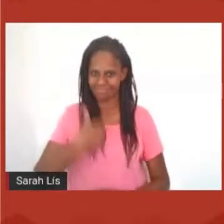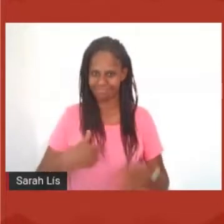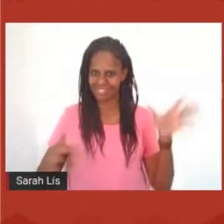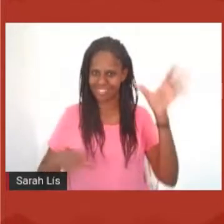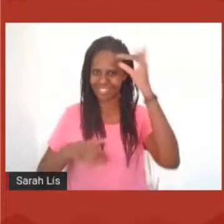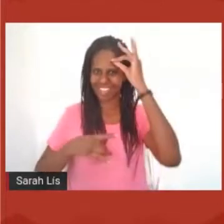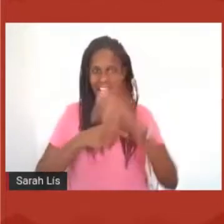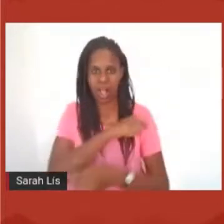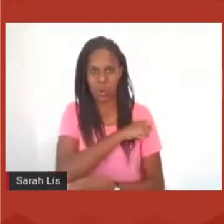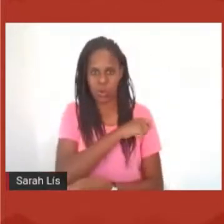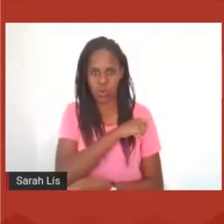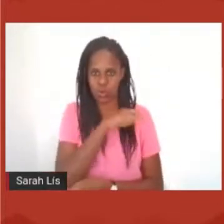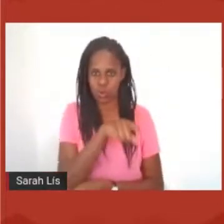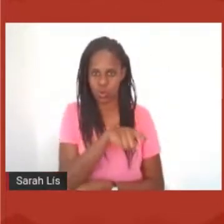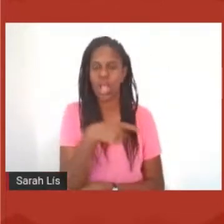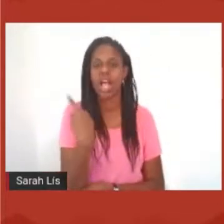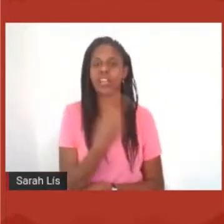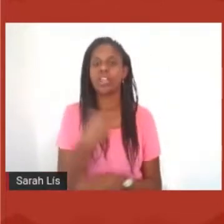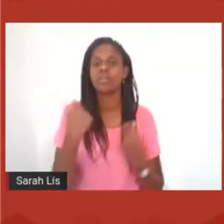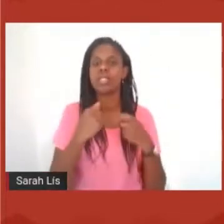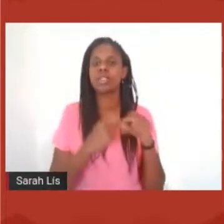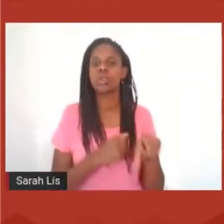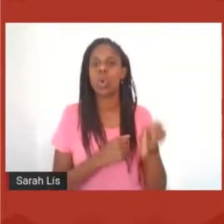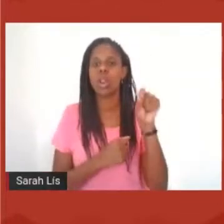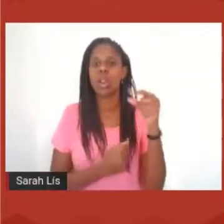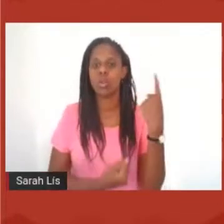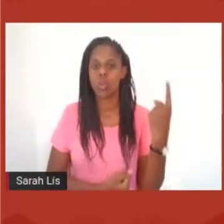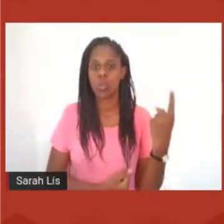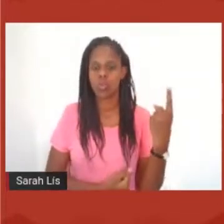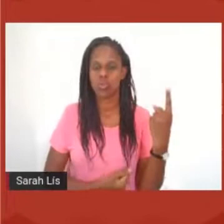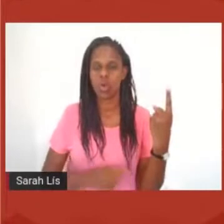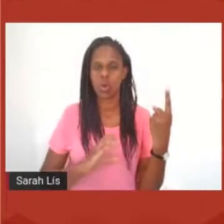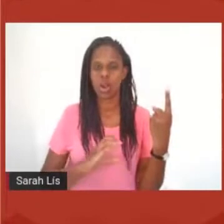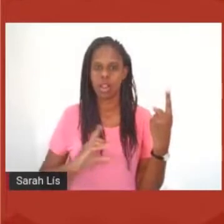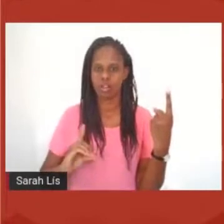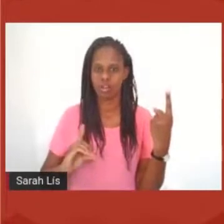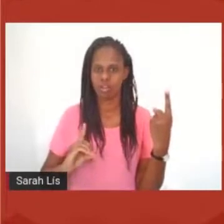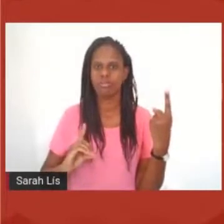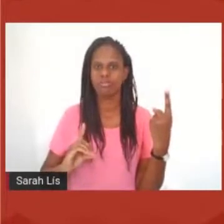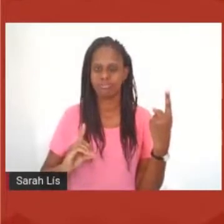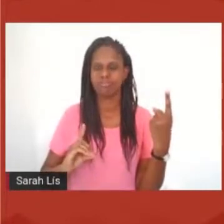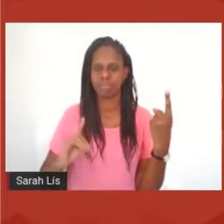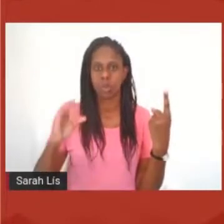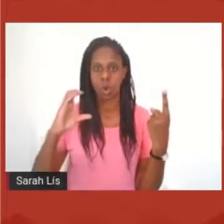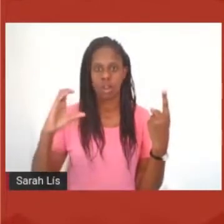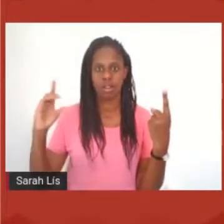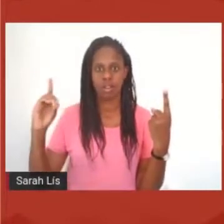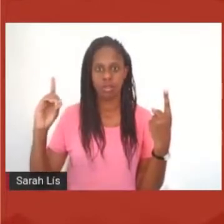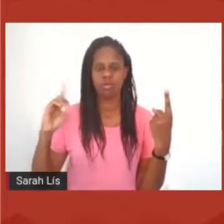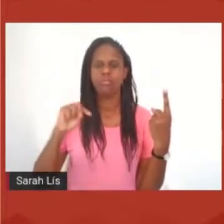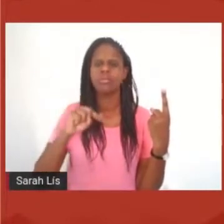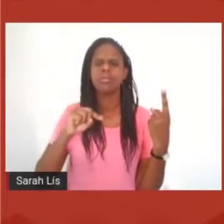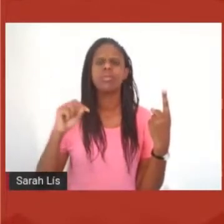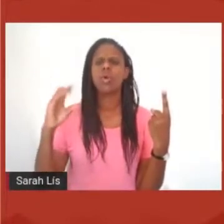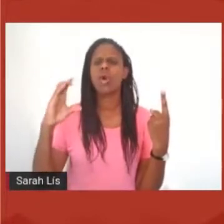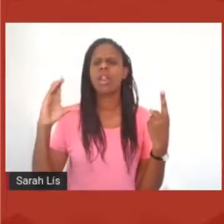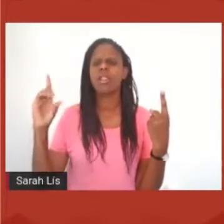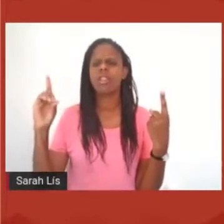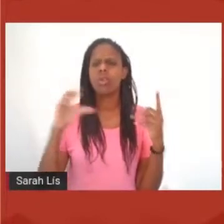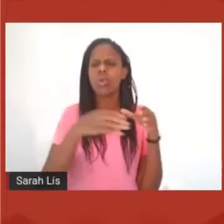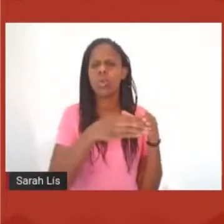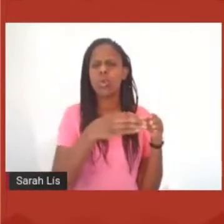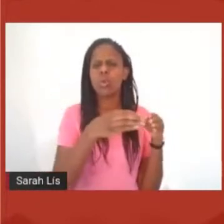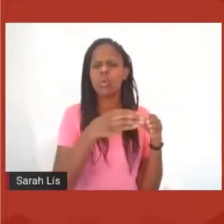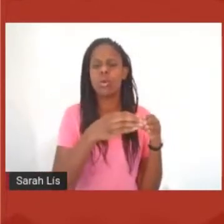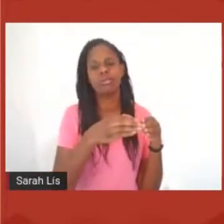a gente precisa eleger um que vai ser o coordenador desse grupo. Esse coordenador é como se